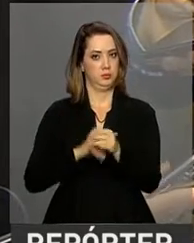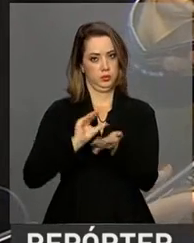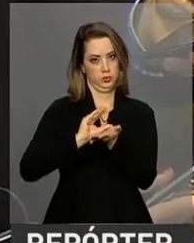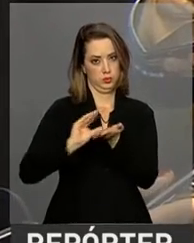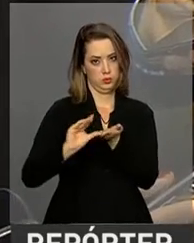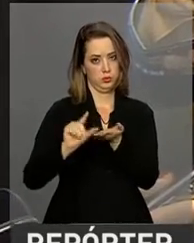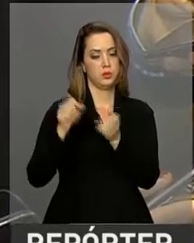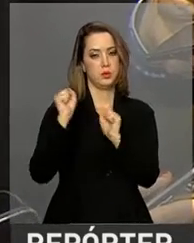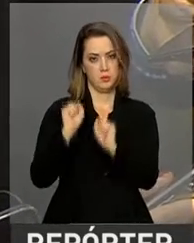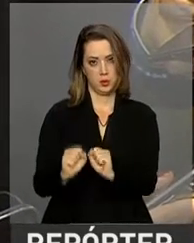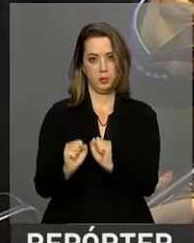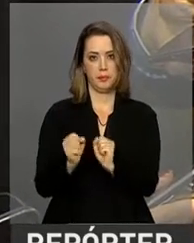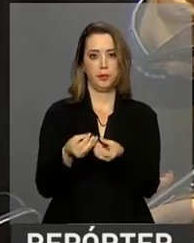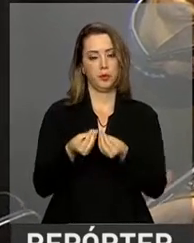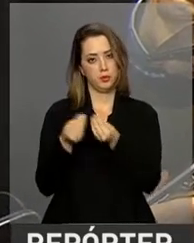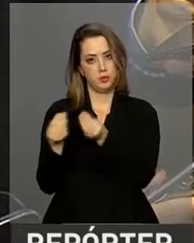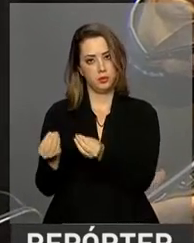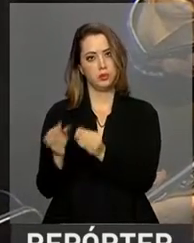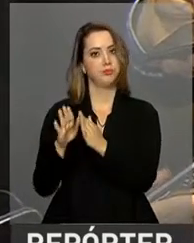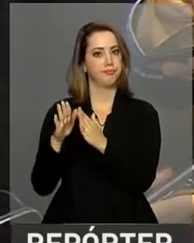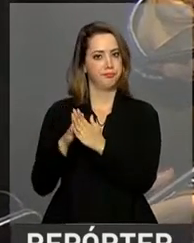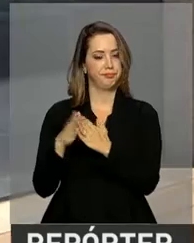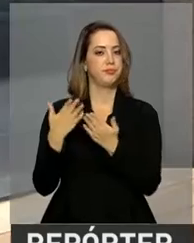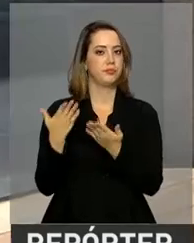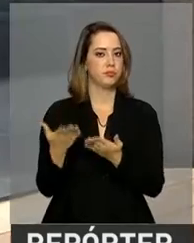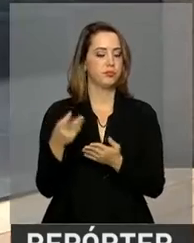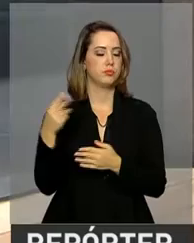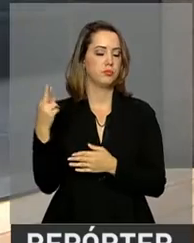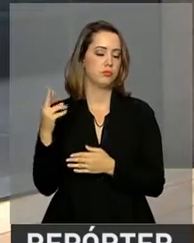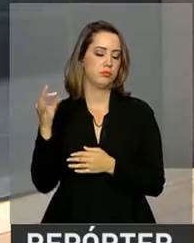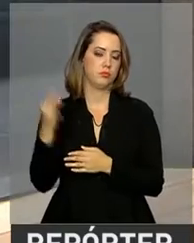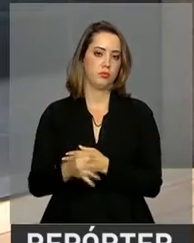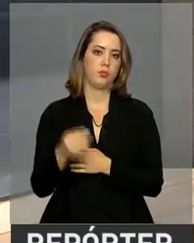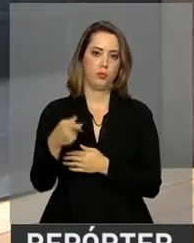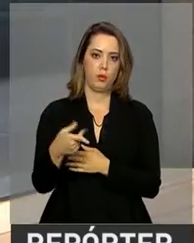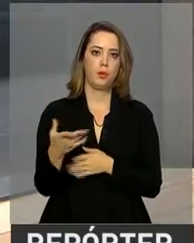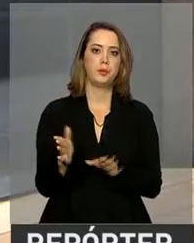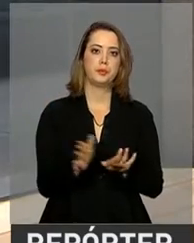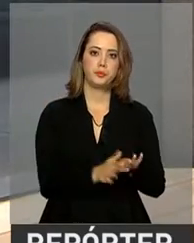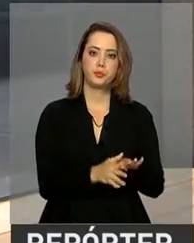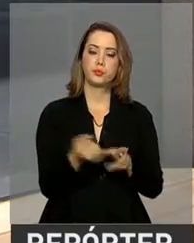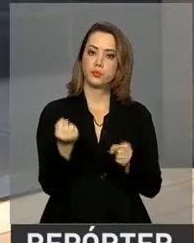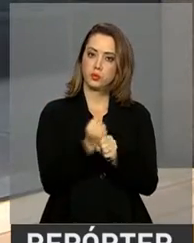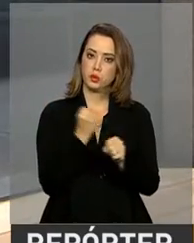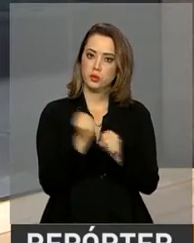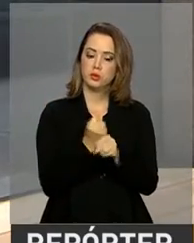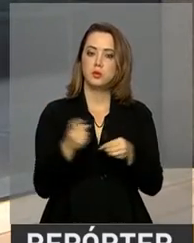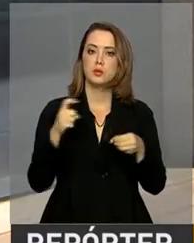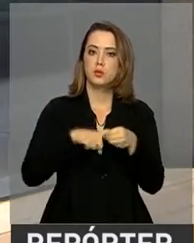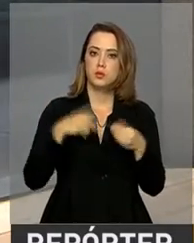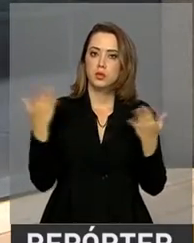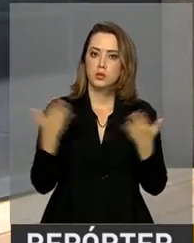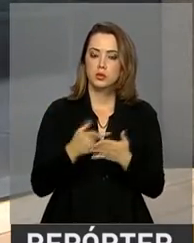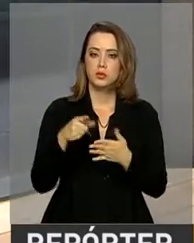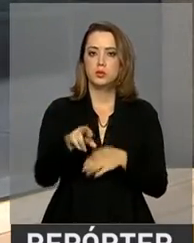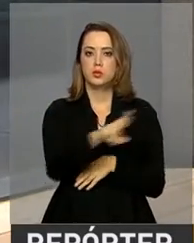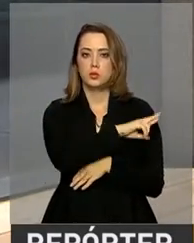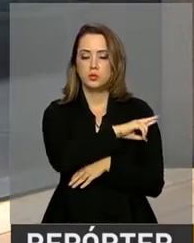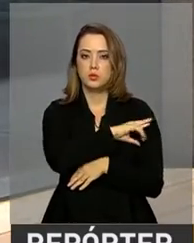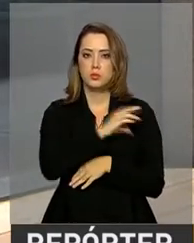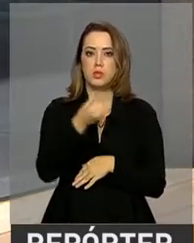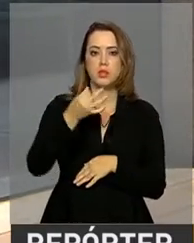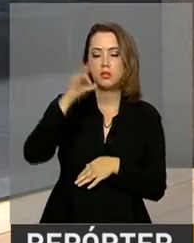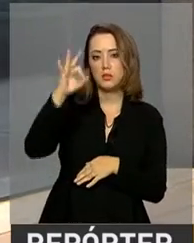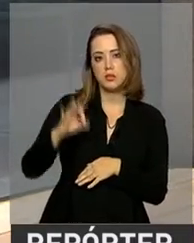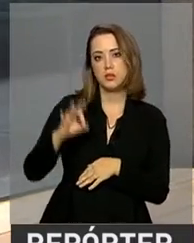orçamento permitam que a gente possa fazer esse anúncio com a devida responsabilidade. As obras retomadas nesta quinta-feira representam cerca de 6% do